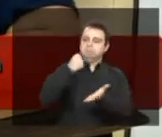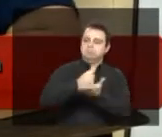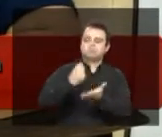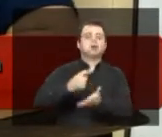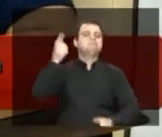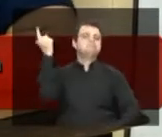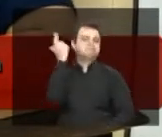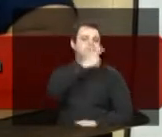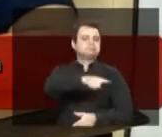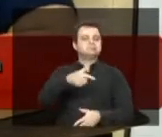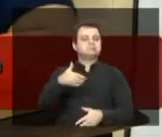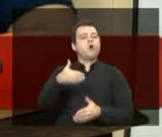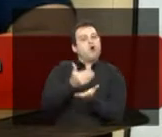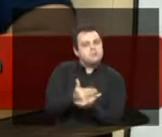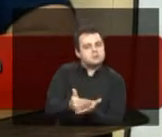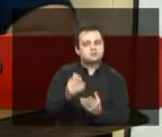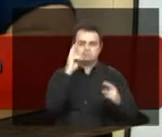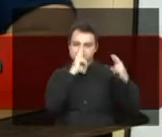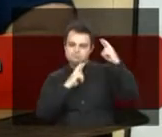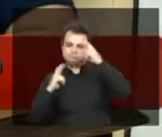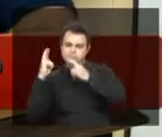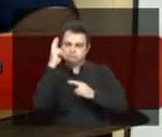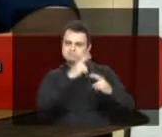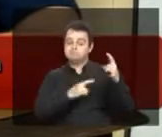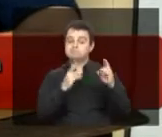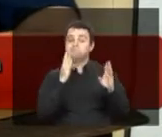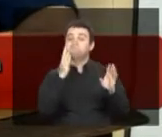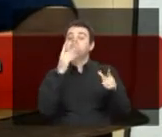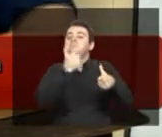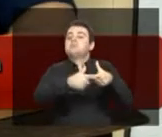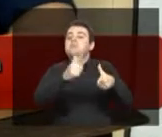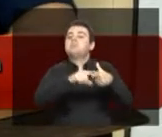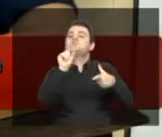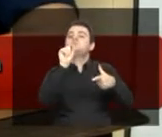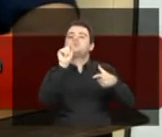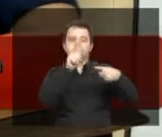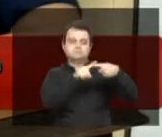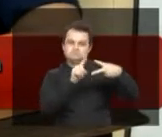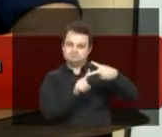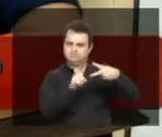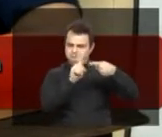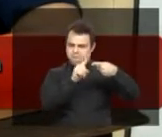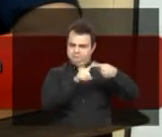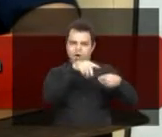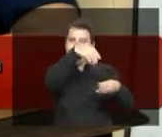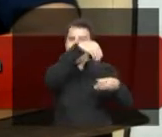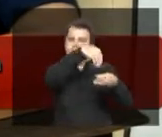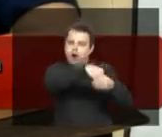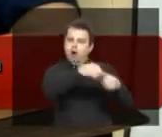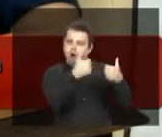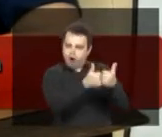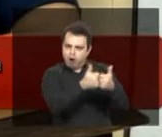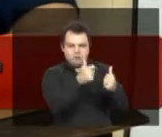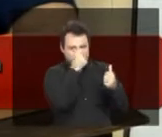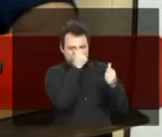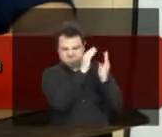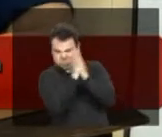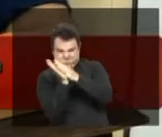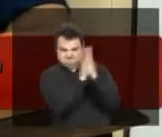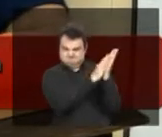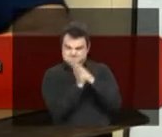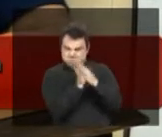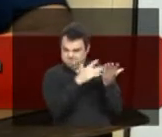investigações. Dois objetos, tanto falar sobre a superlotação, né, ou, de repente,